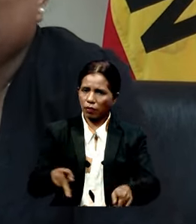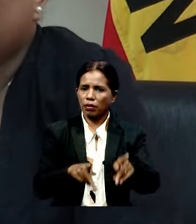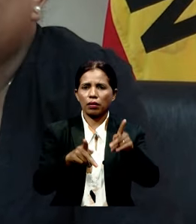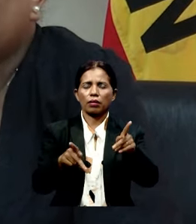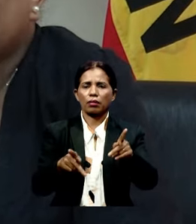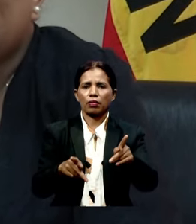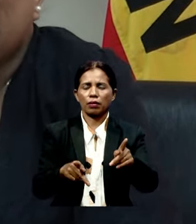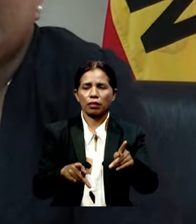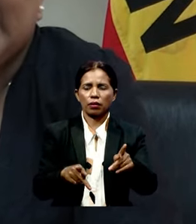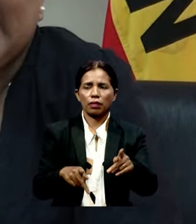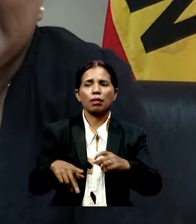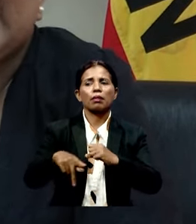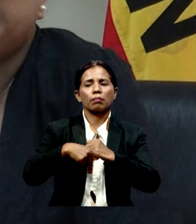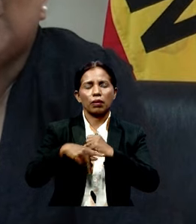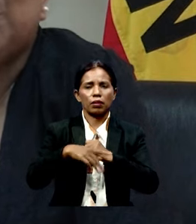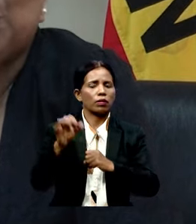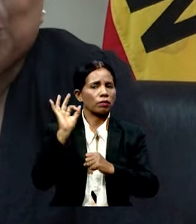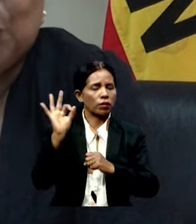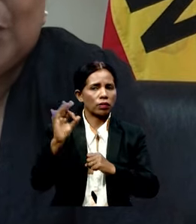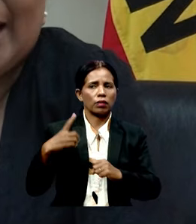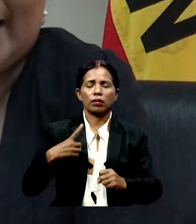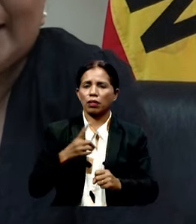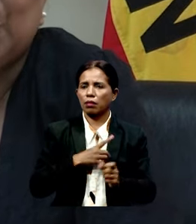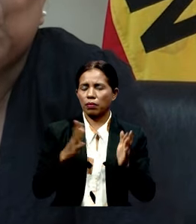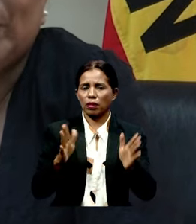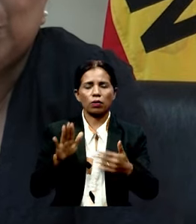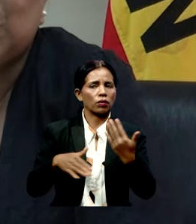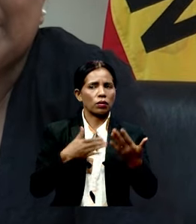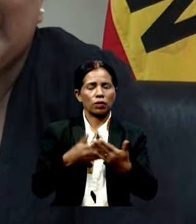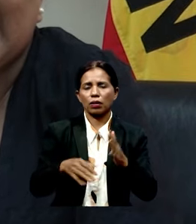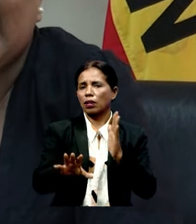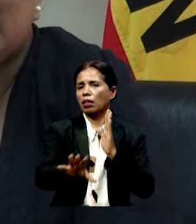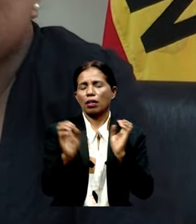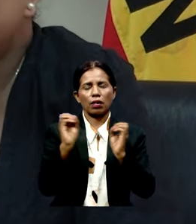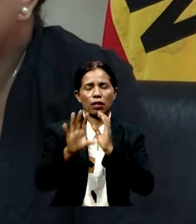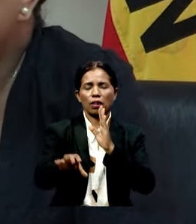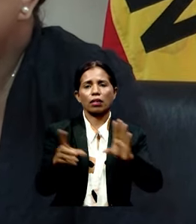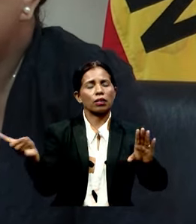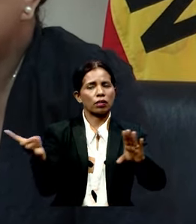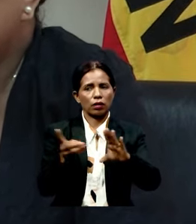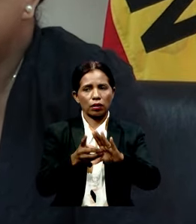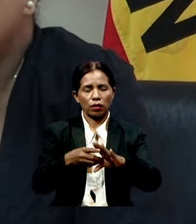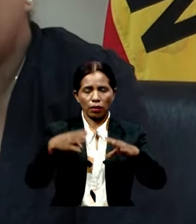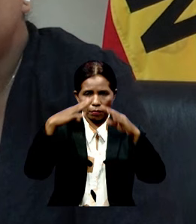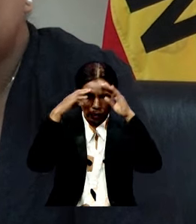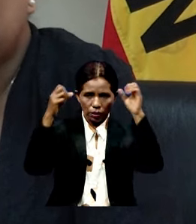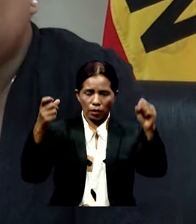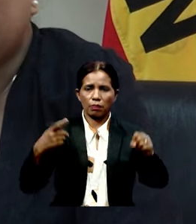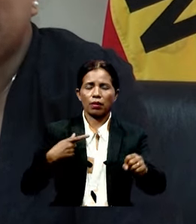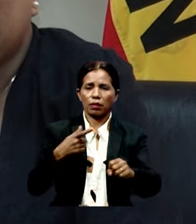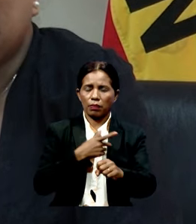mas bancada Fretilin deputado Gototo la reta documentos de mesma senhora presidente Parlamento